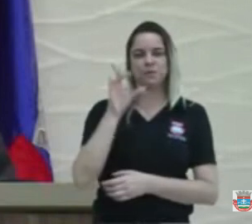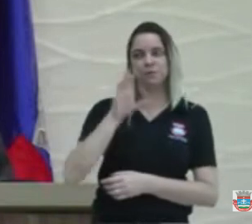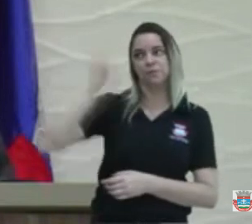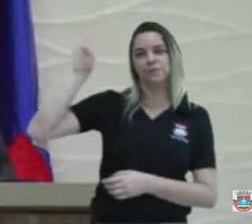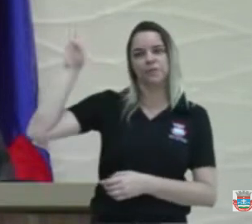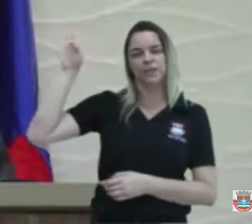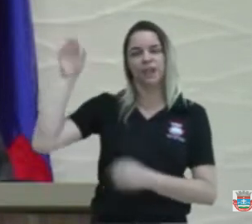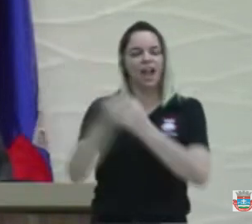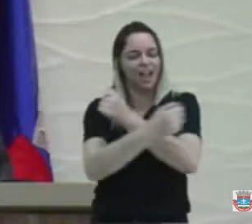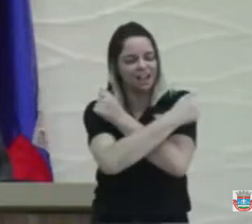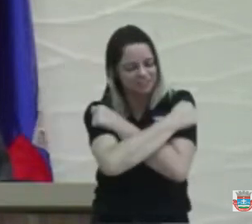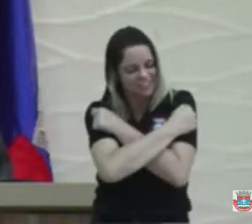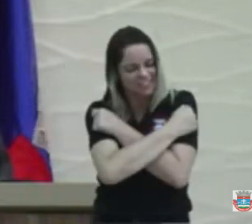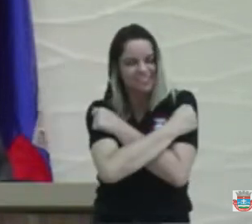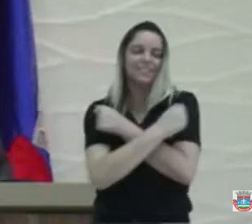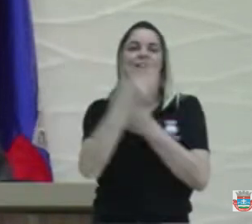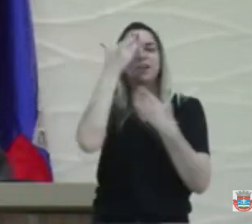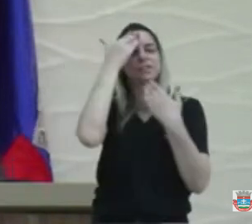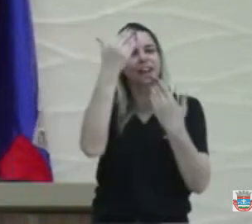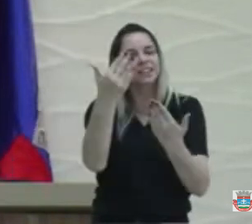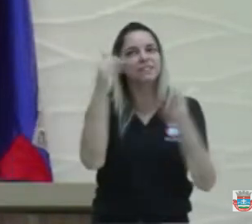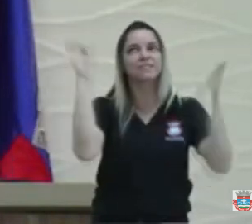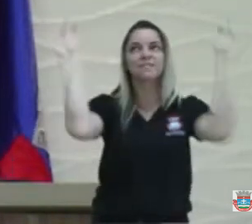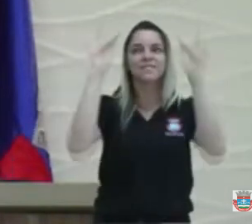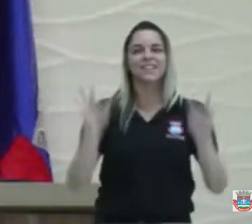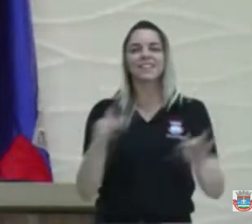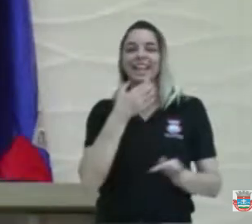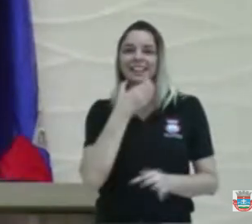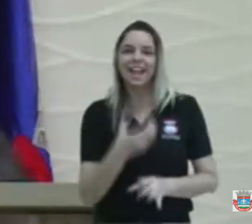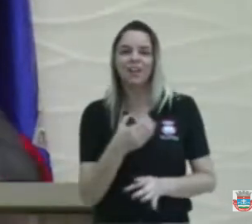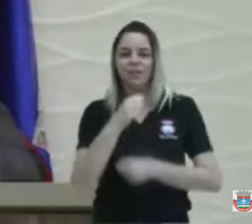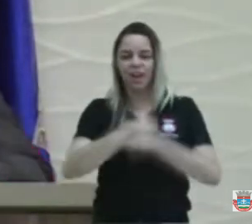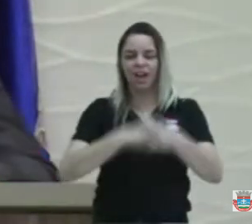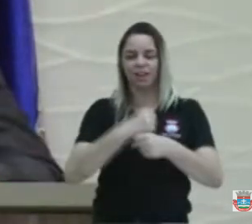forte abraço, meu muito obrigado e um Feliz Natal e um próspero ano novo para todos vocês.